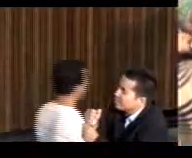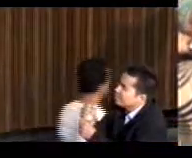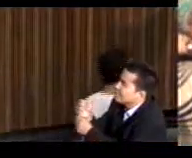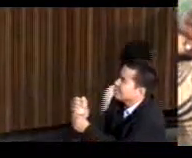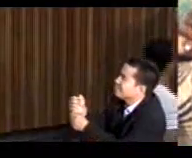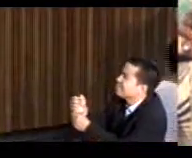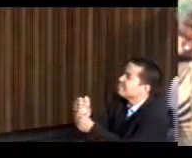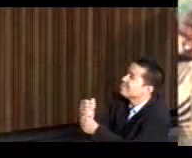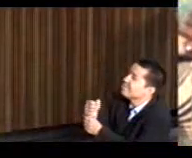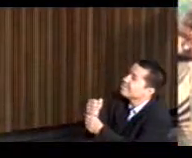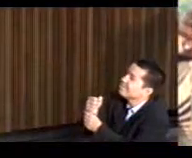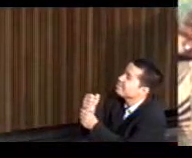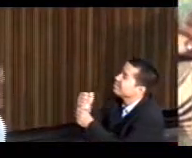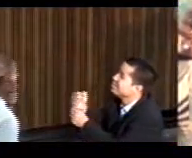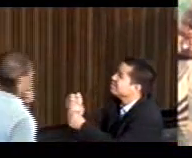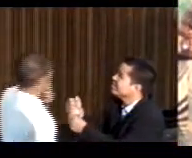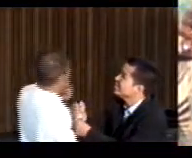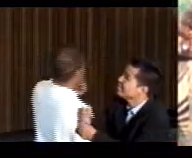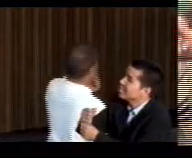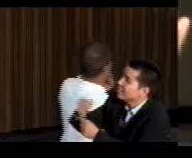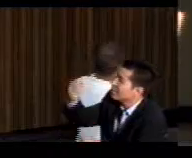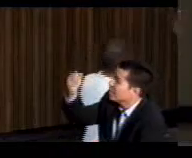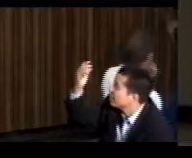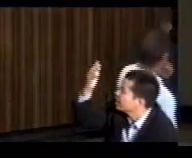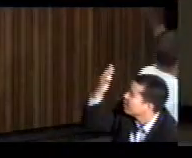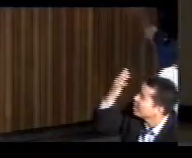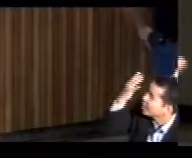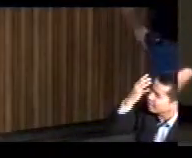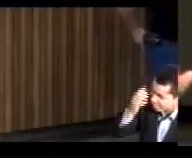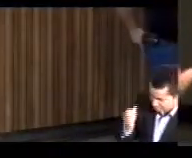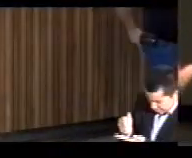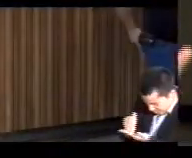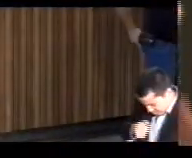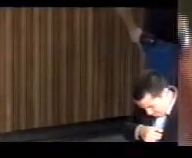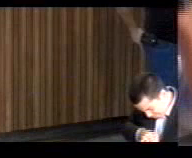certeza e vivo com